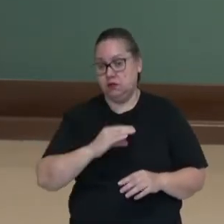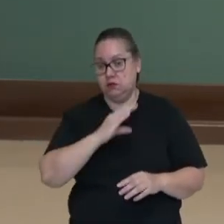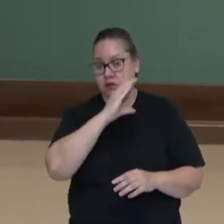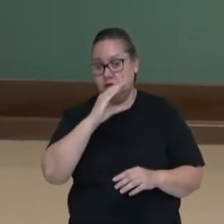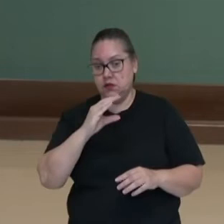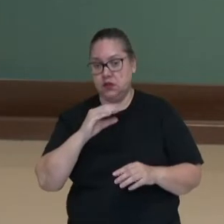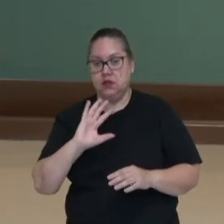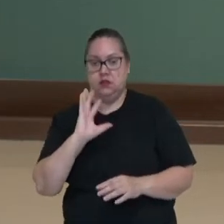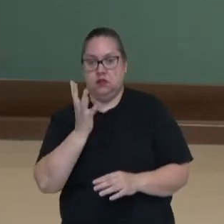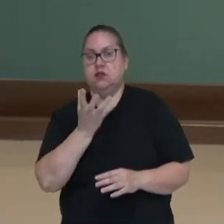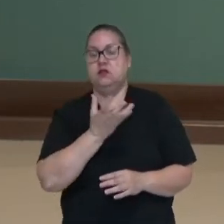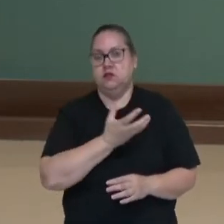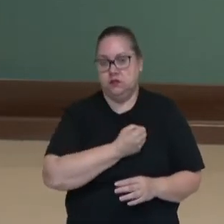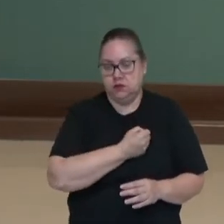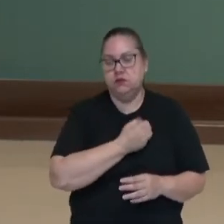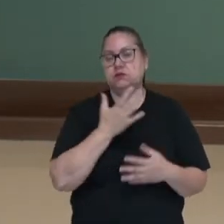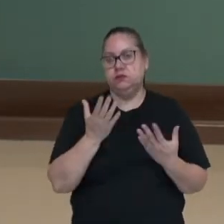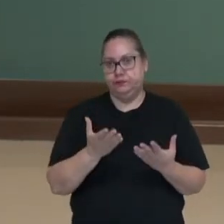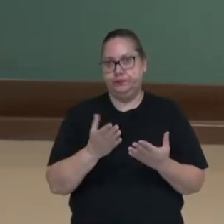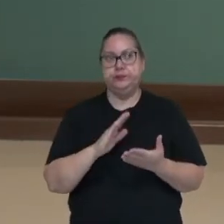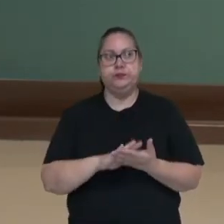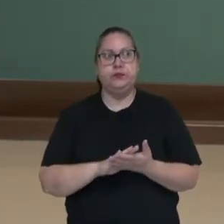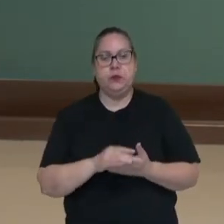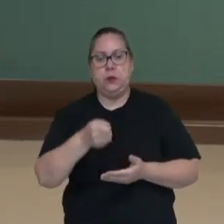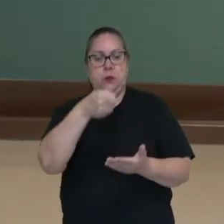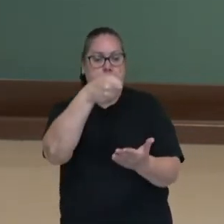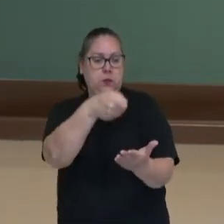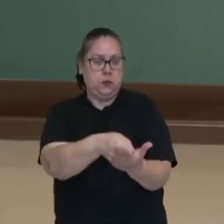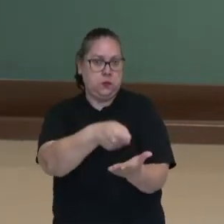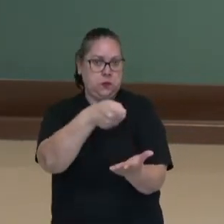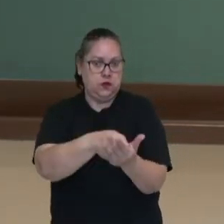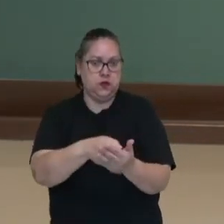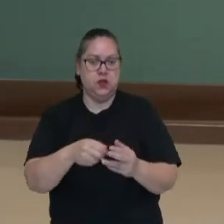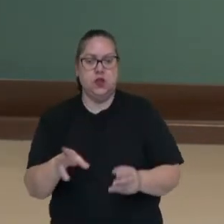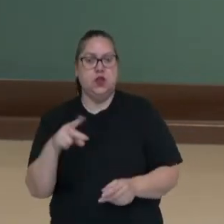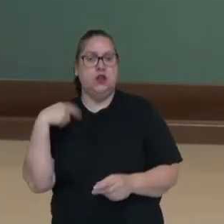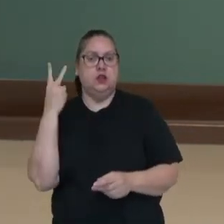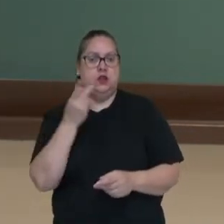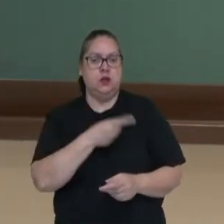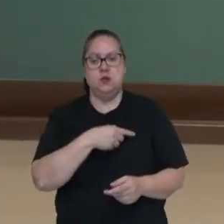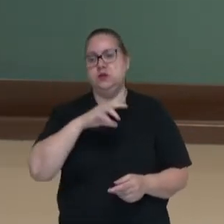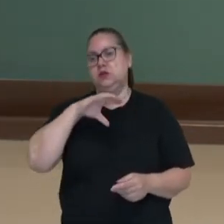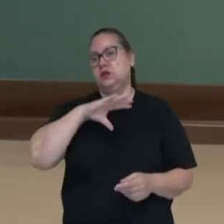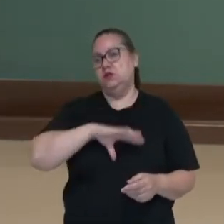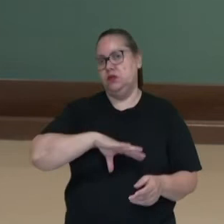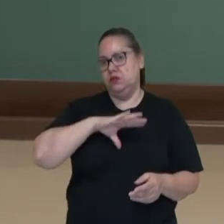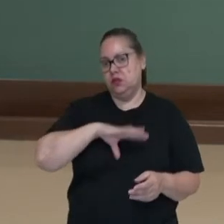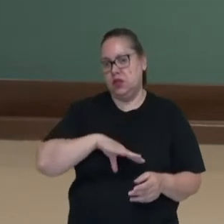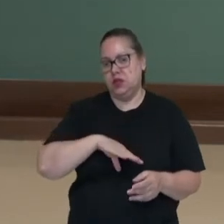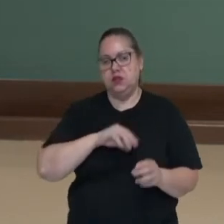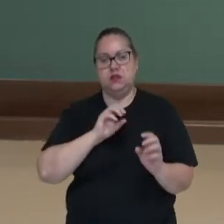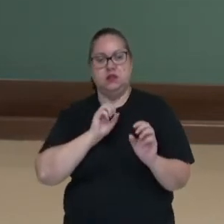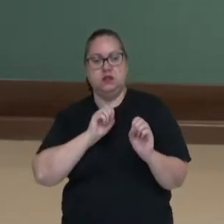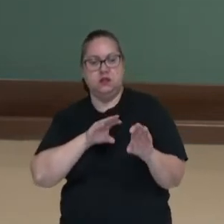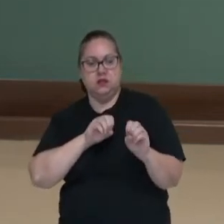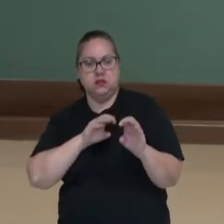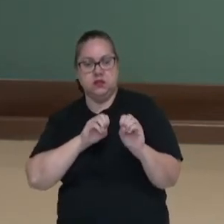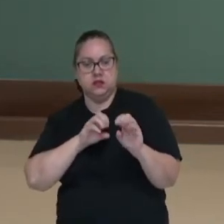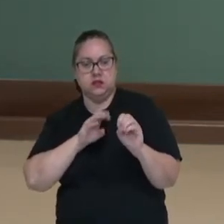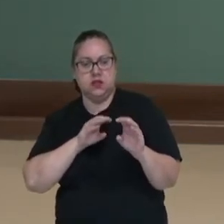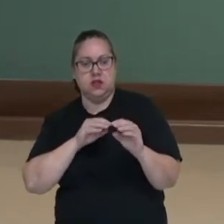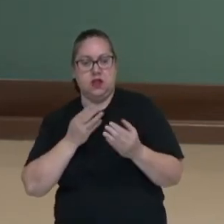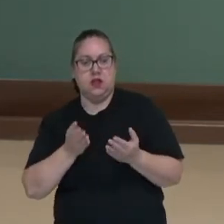fardo, uma obrigação nossa portuguesa, do homem branco,